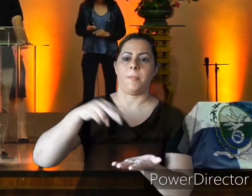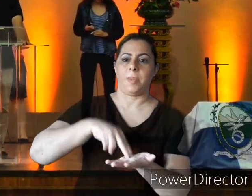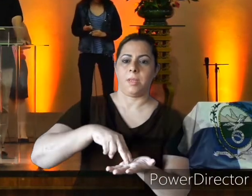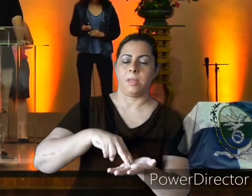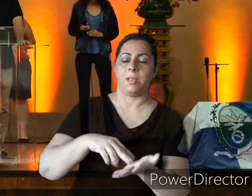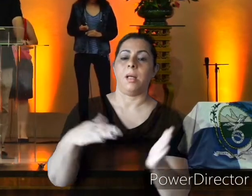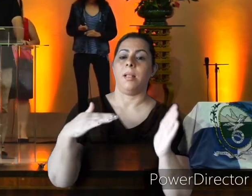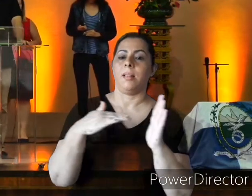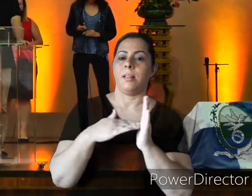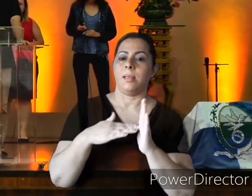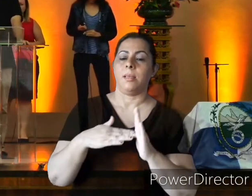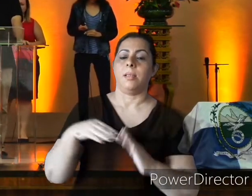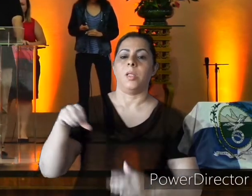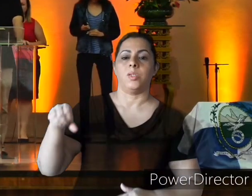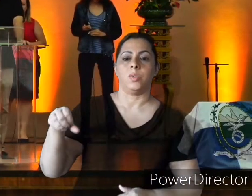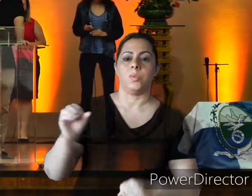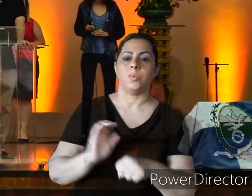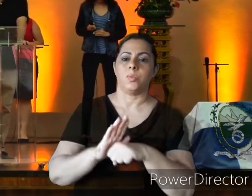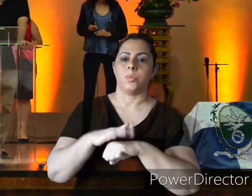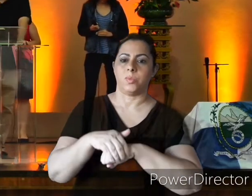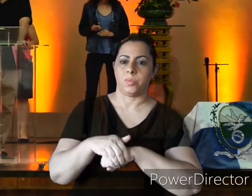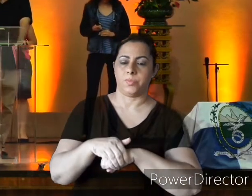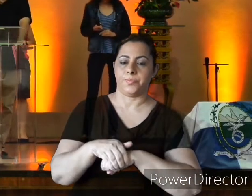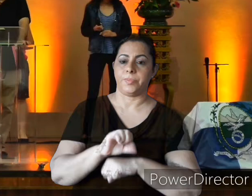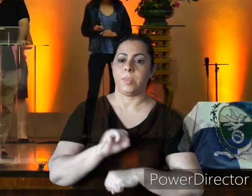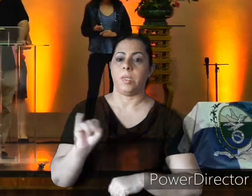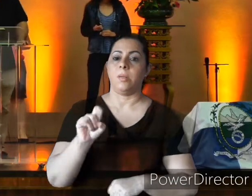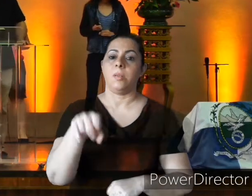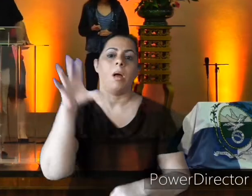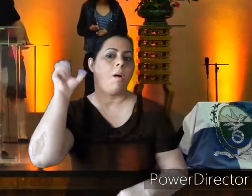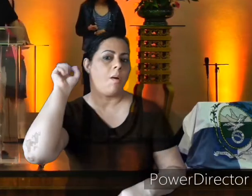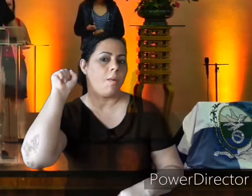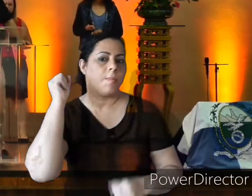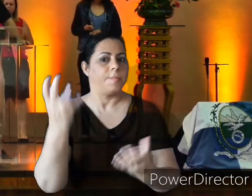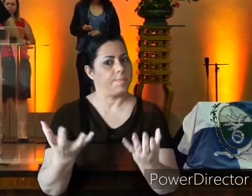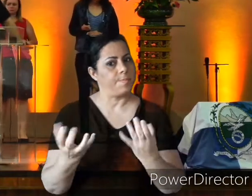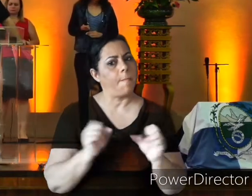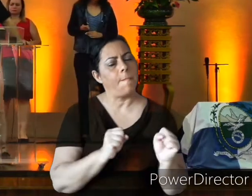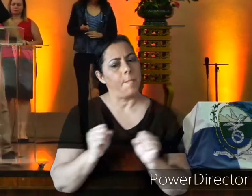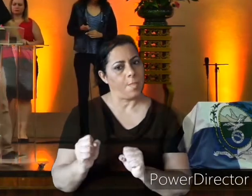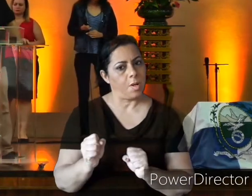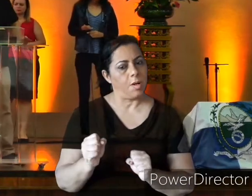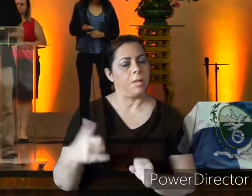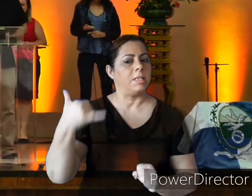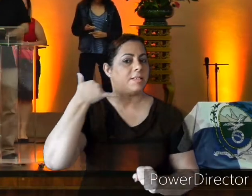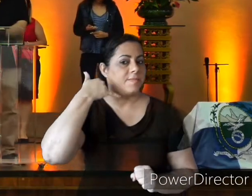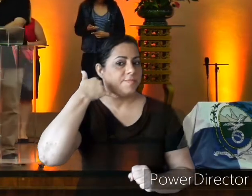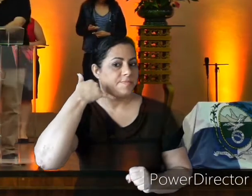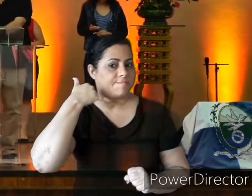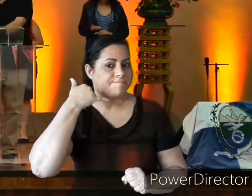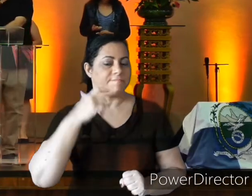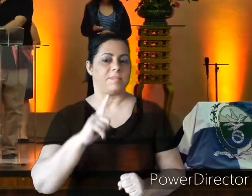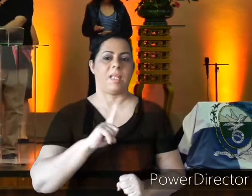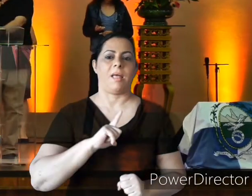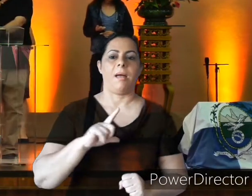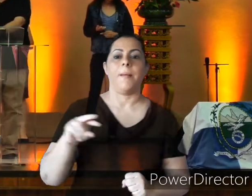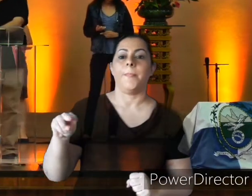de vida, de esperança, palavra de fé, palavra de Deus, e orar por aqueles